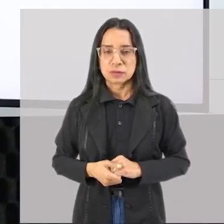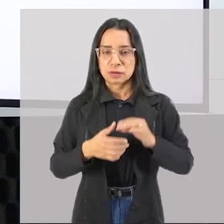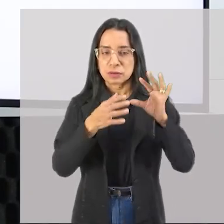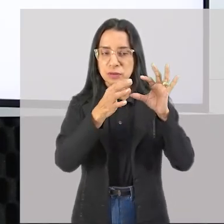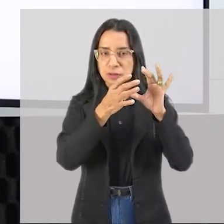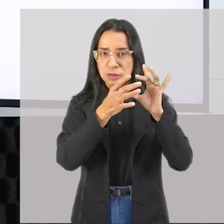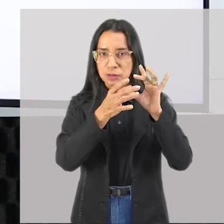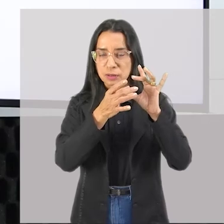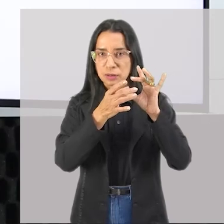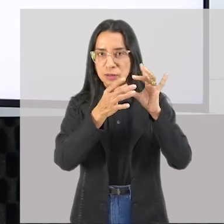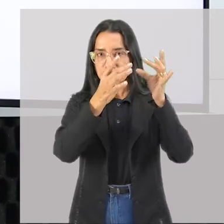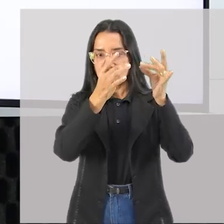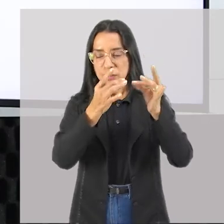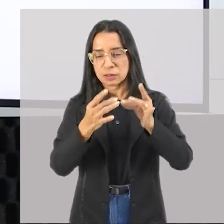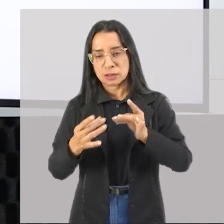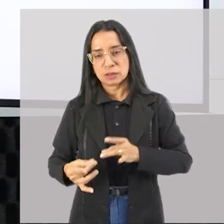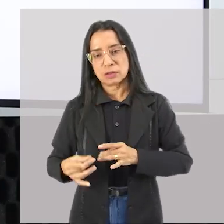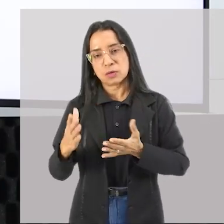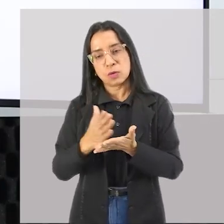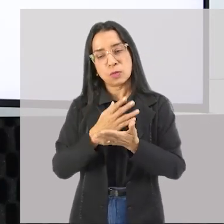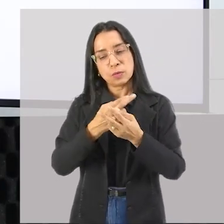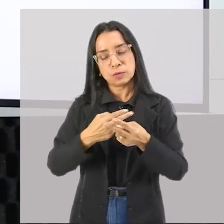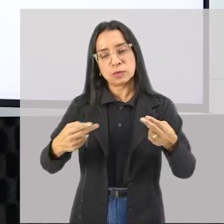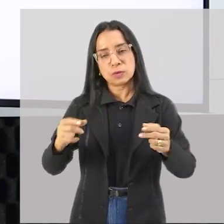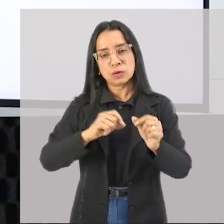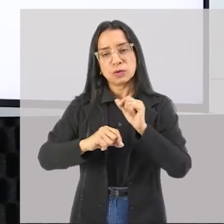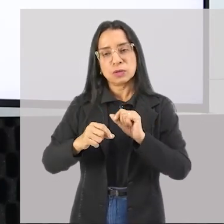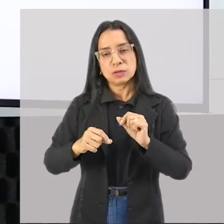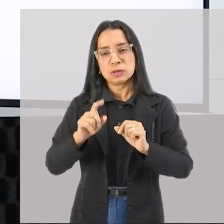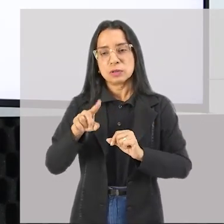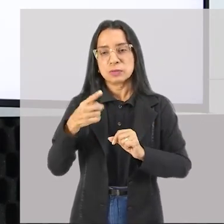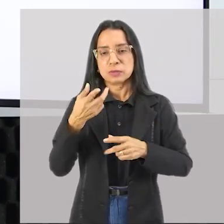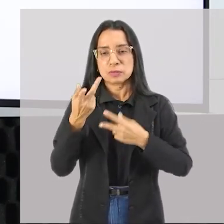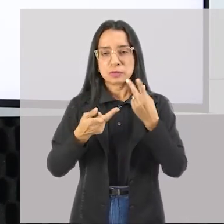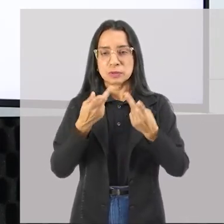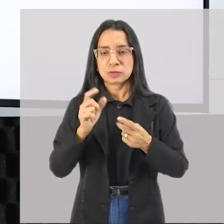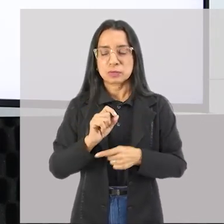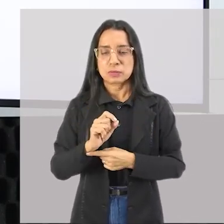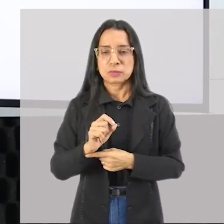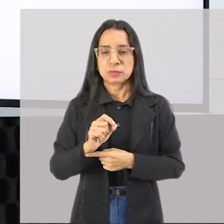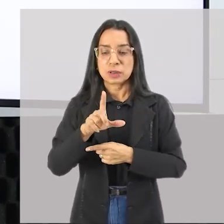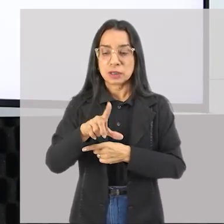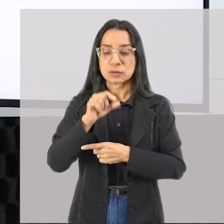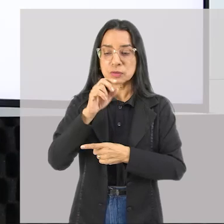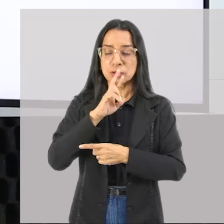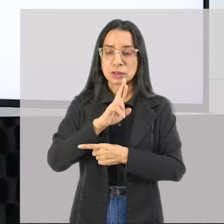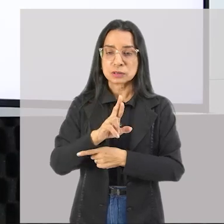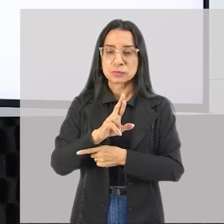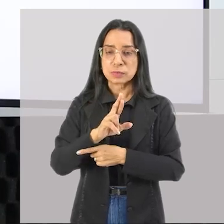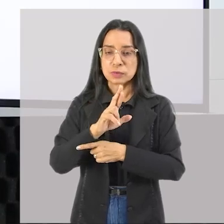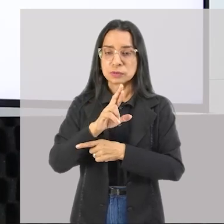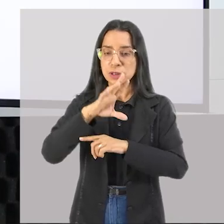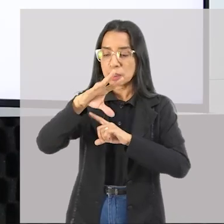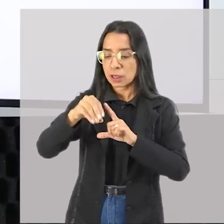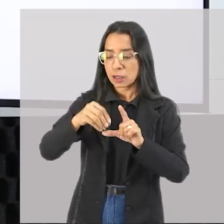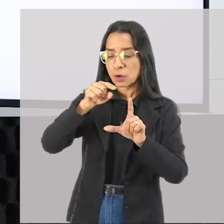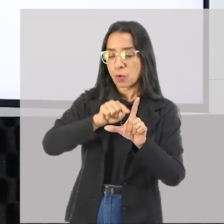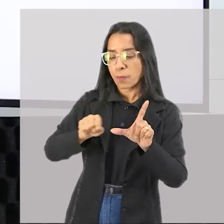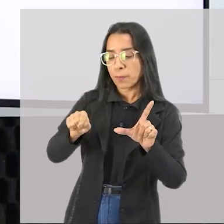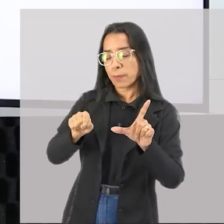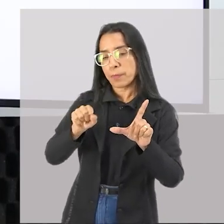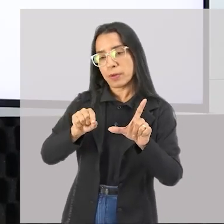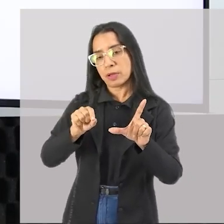descreveu algumas coisas, depois ele disse, a questão é, assinale a alternativa que completa a lacuna com uma